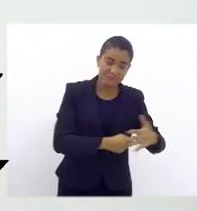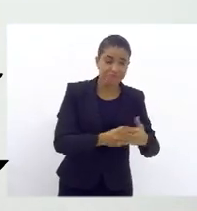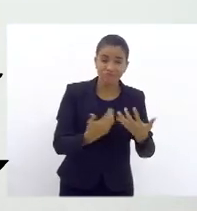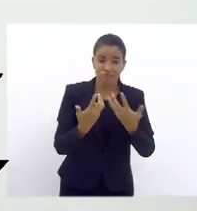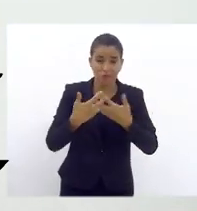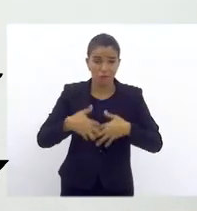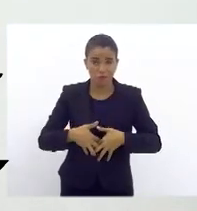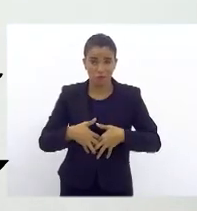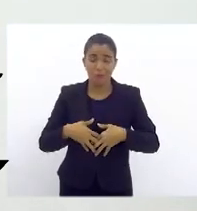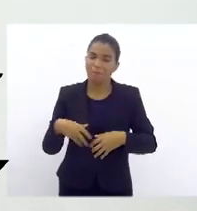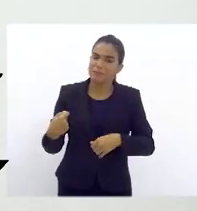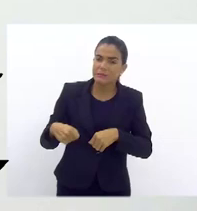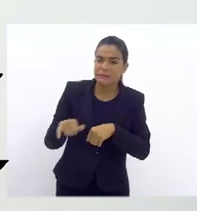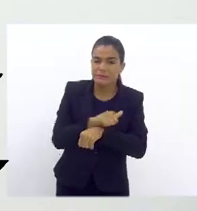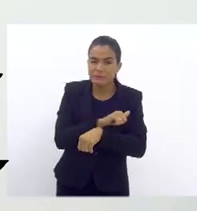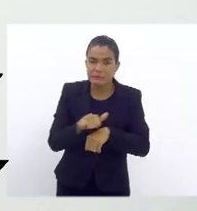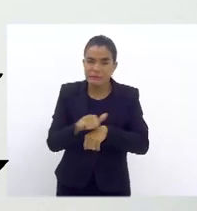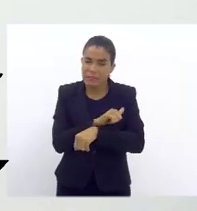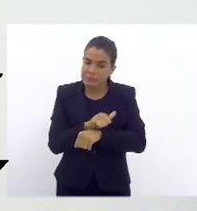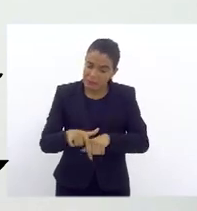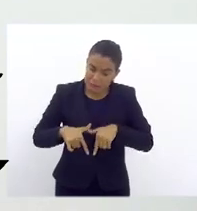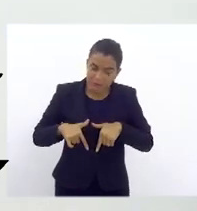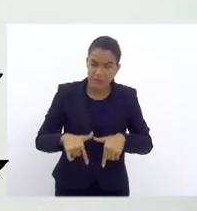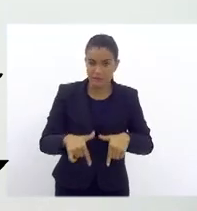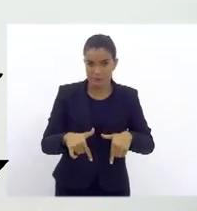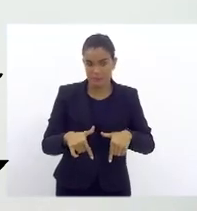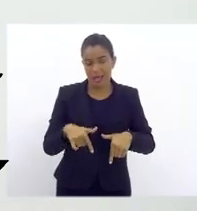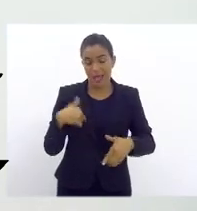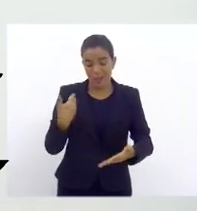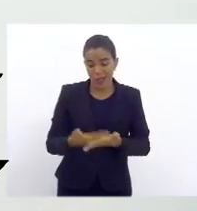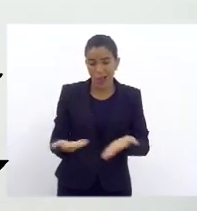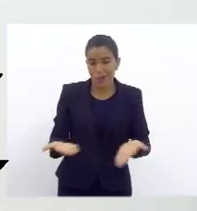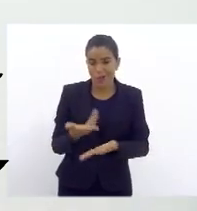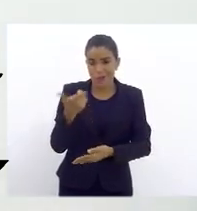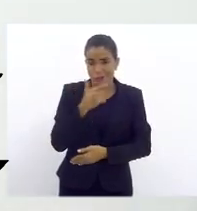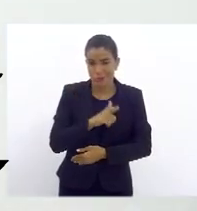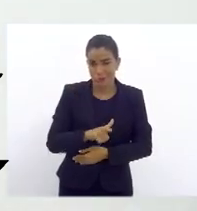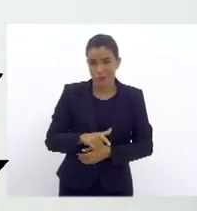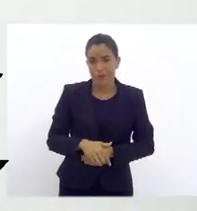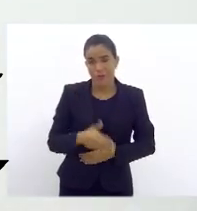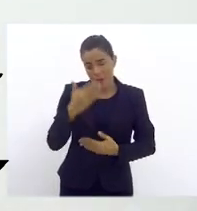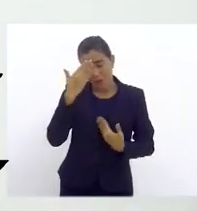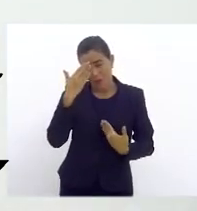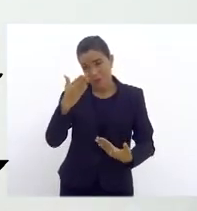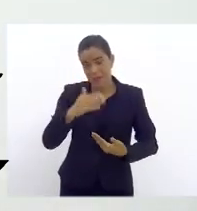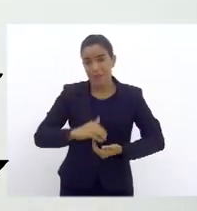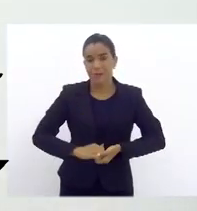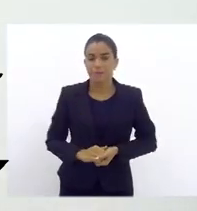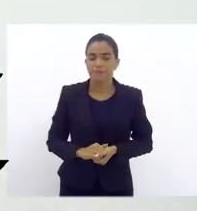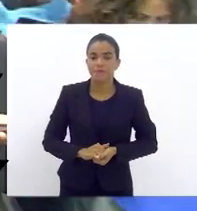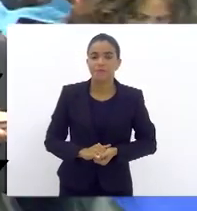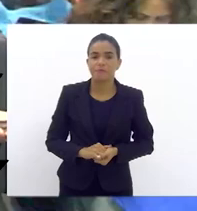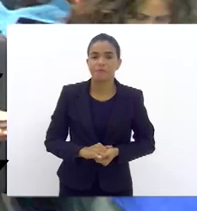de estratégias efetivas que até hoje a gente não conseguiu avançar obrigado